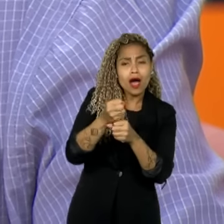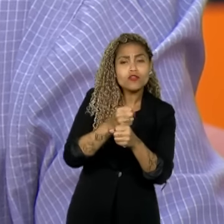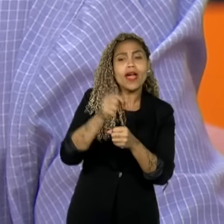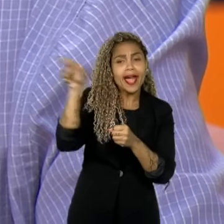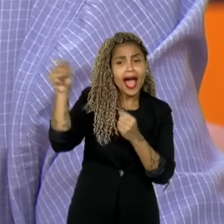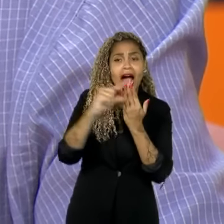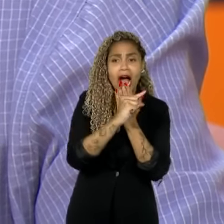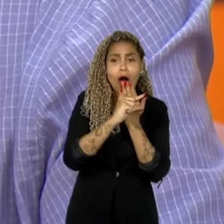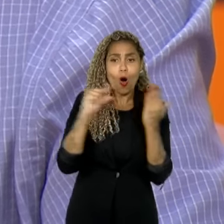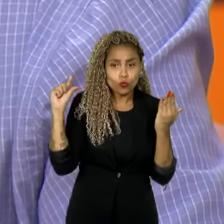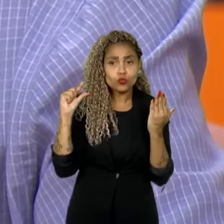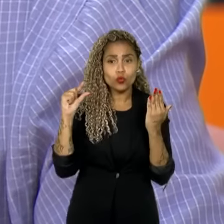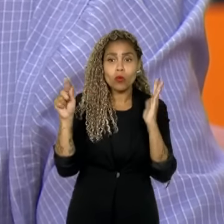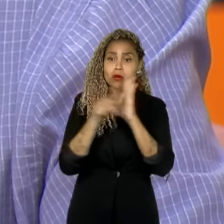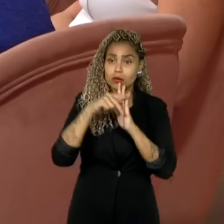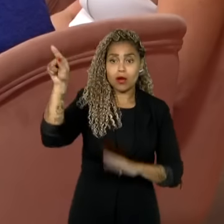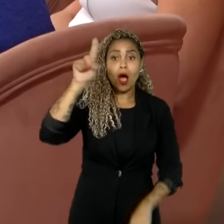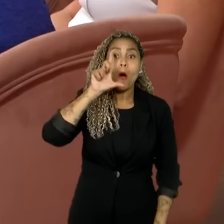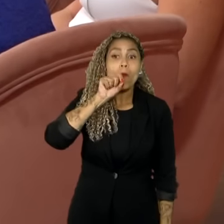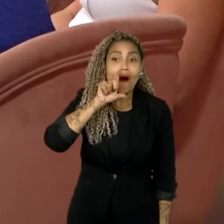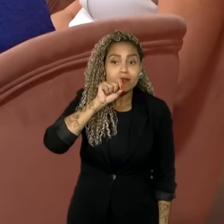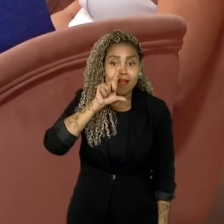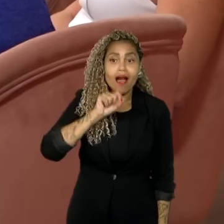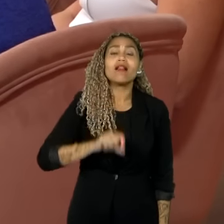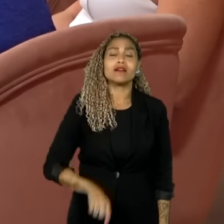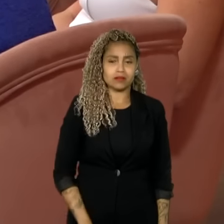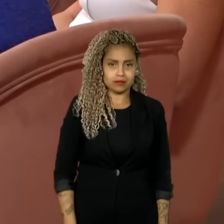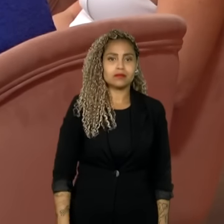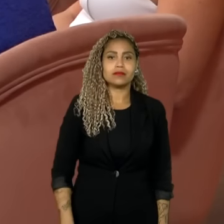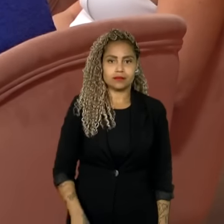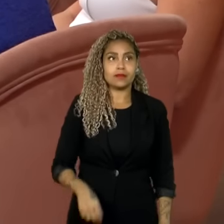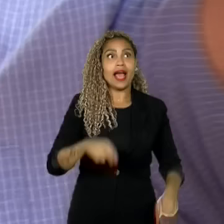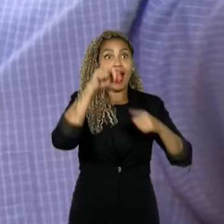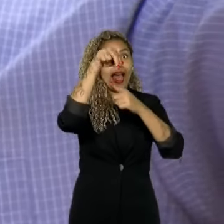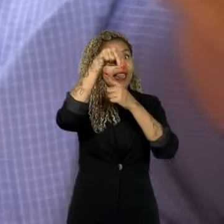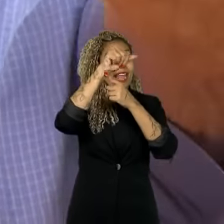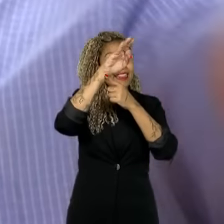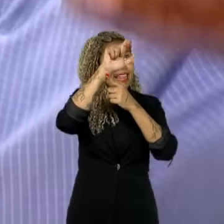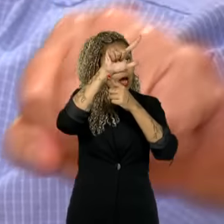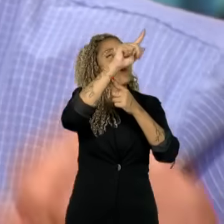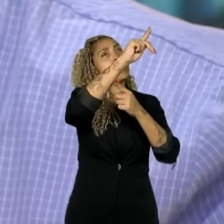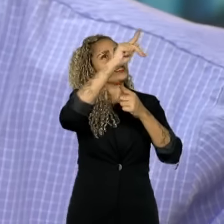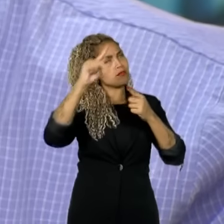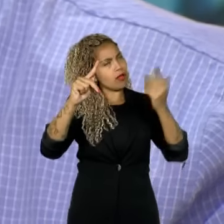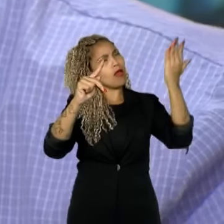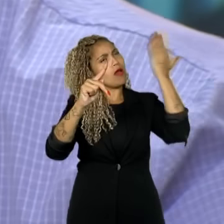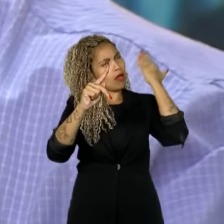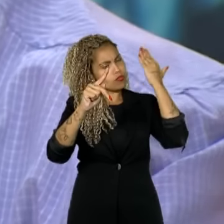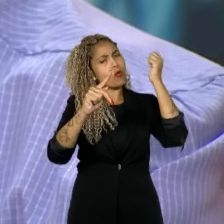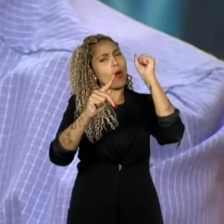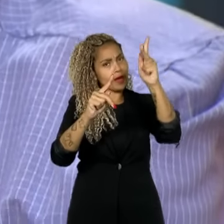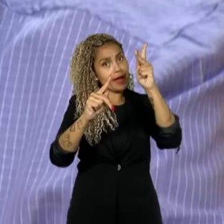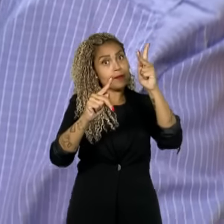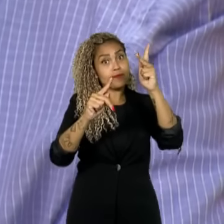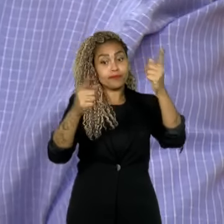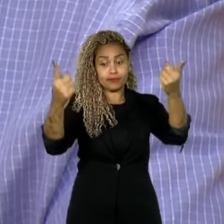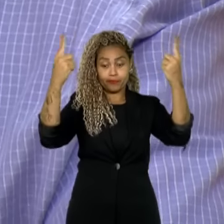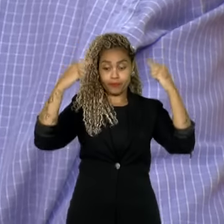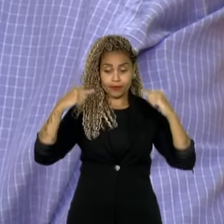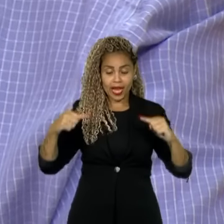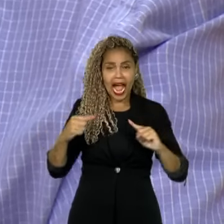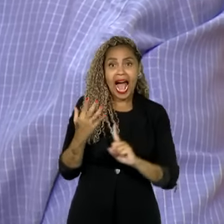o intelectual da Portela. O mentor da Portela. O Natal era o presidente, que segurava tudo. Mas o